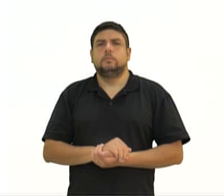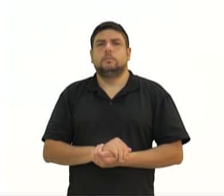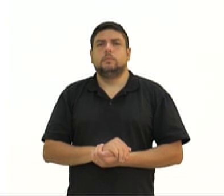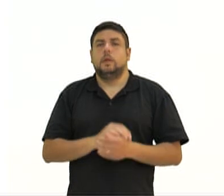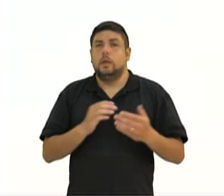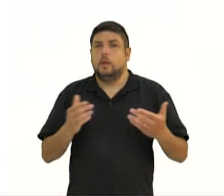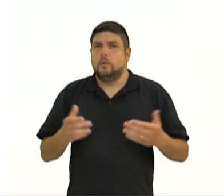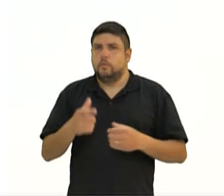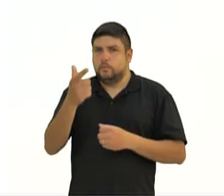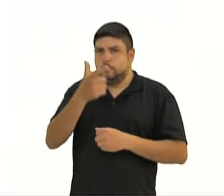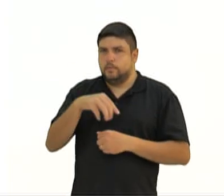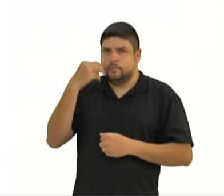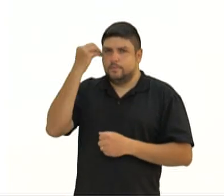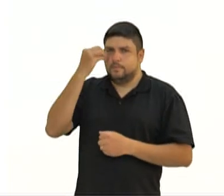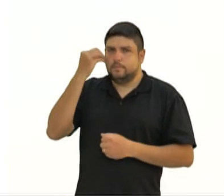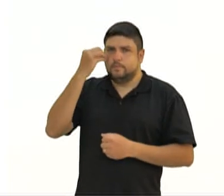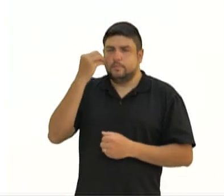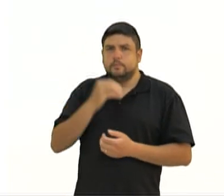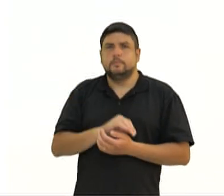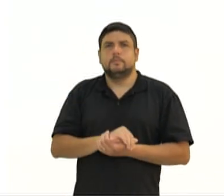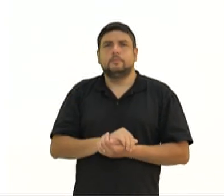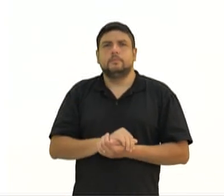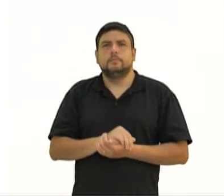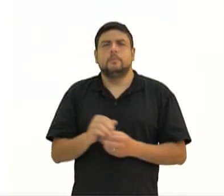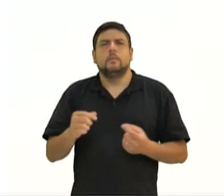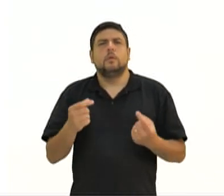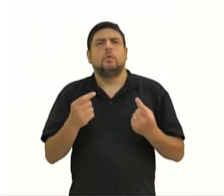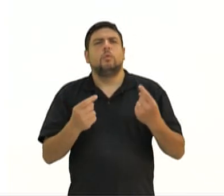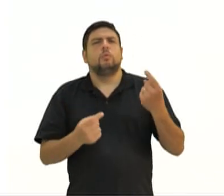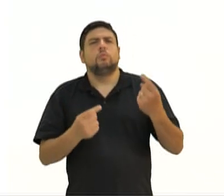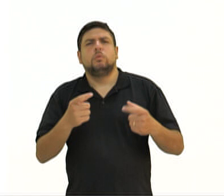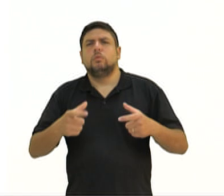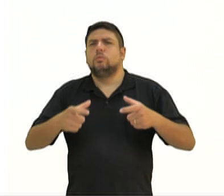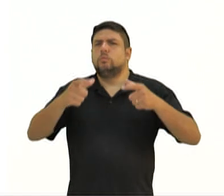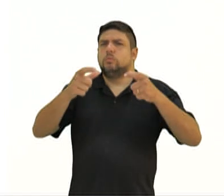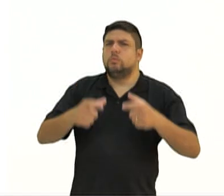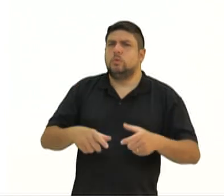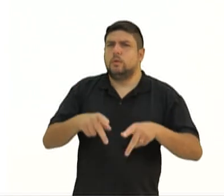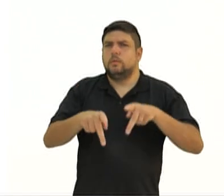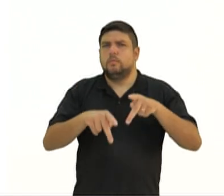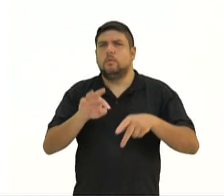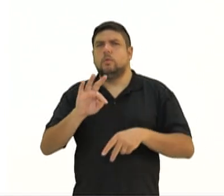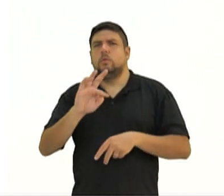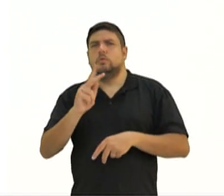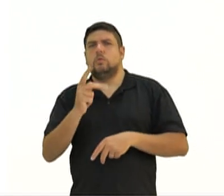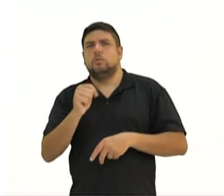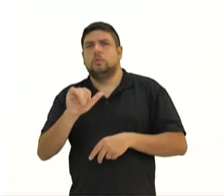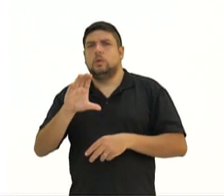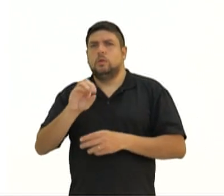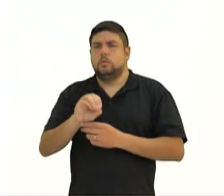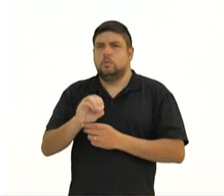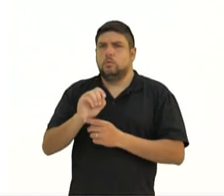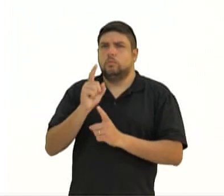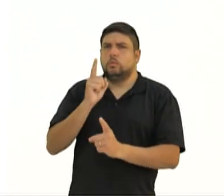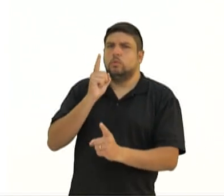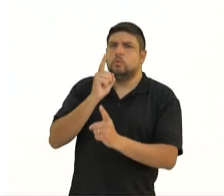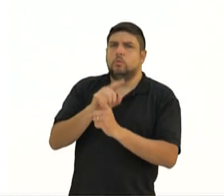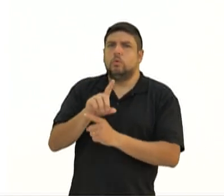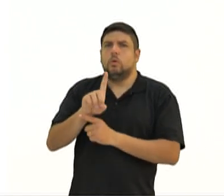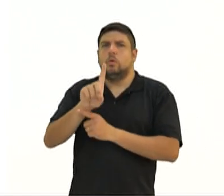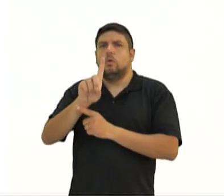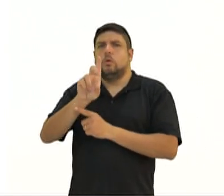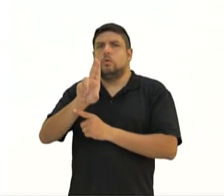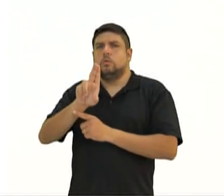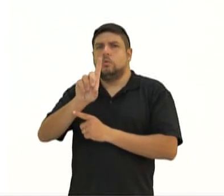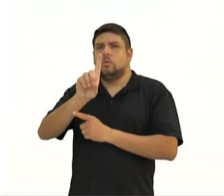Vamos para um teste. Qual o sítio arqueológico do povo tiahuanaco que encontramos a escultura do deus